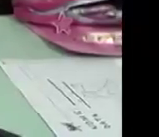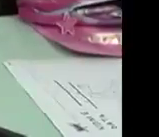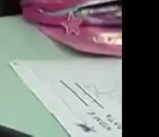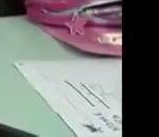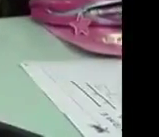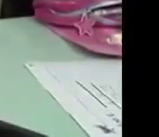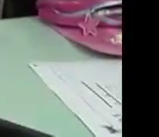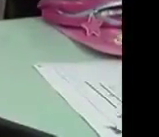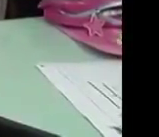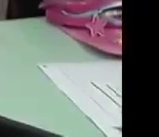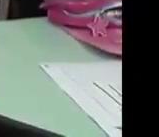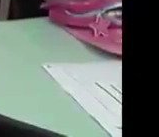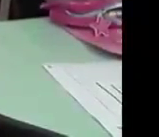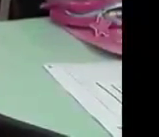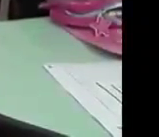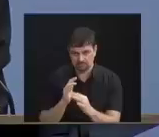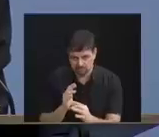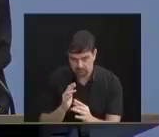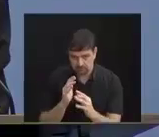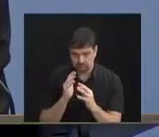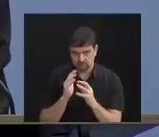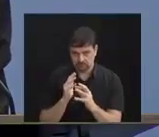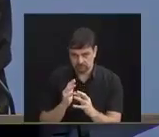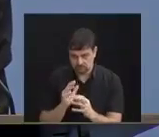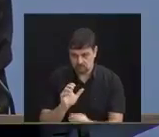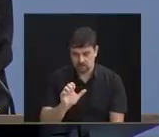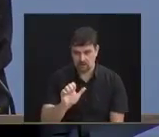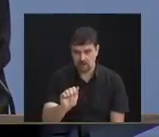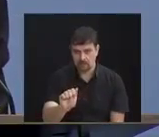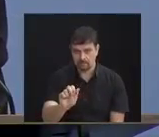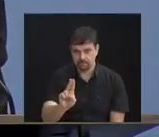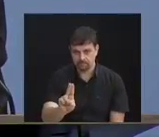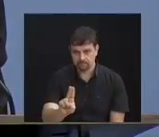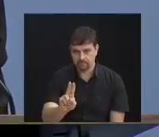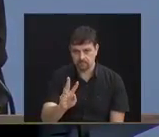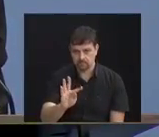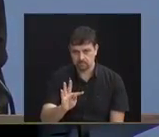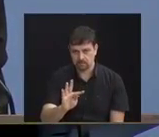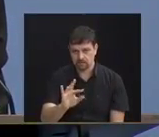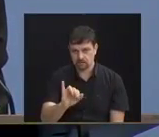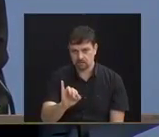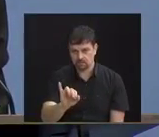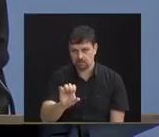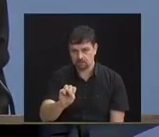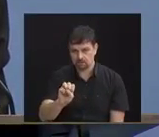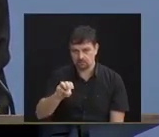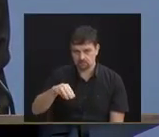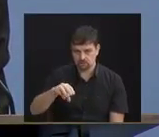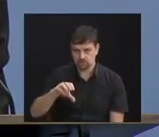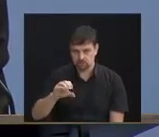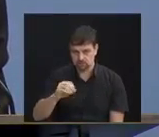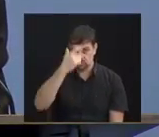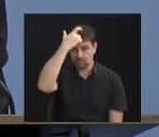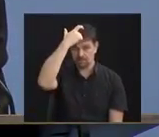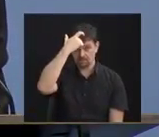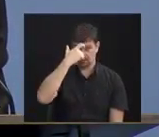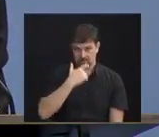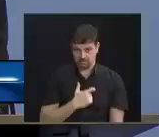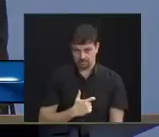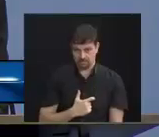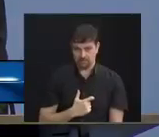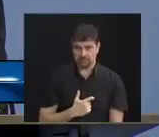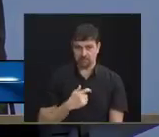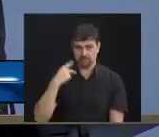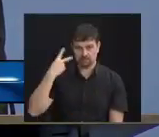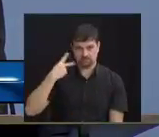que colocou o Dia do Autismo na cidade. Este vereador teve a oportunidade, eu diria até com